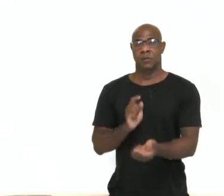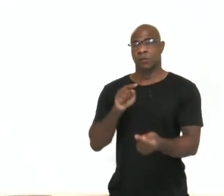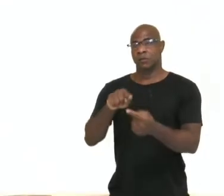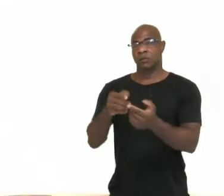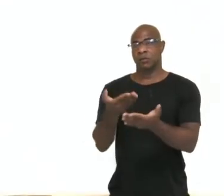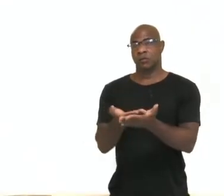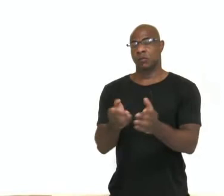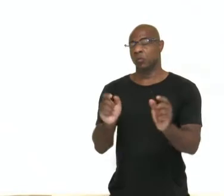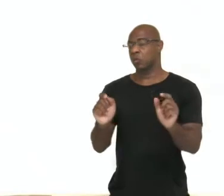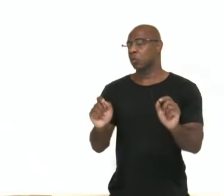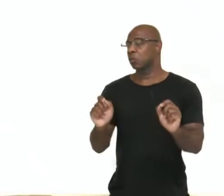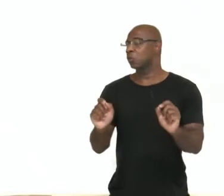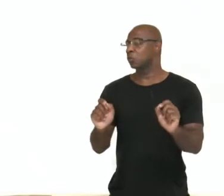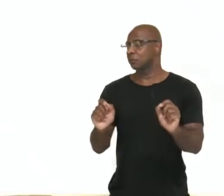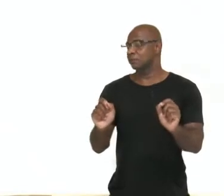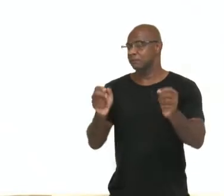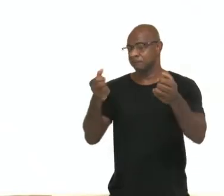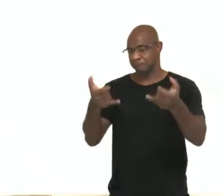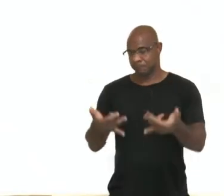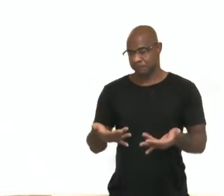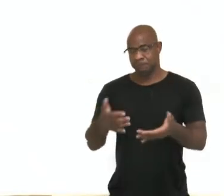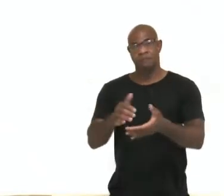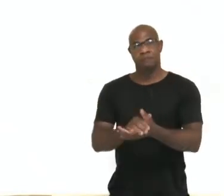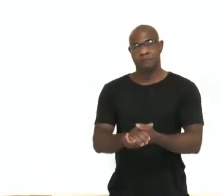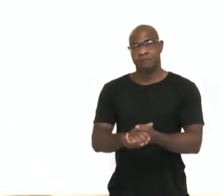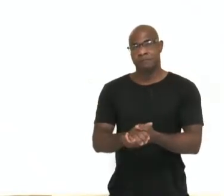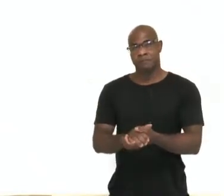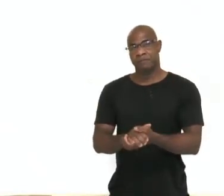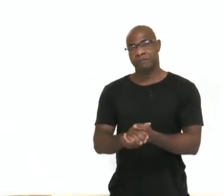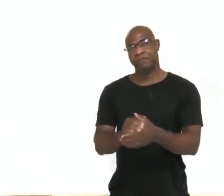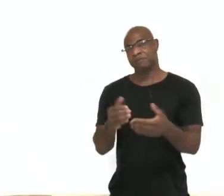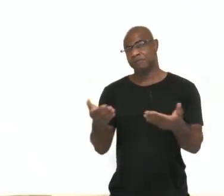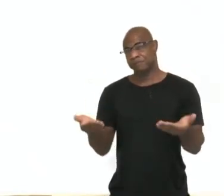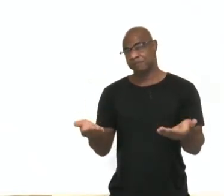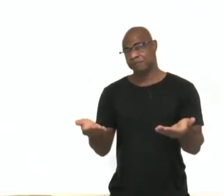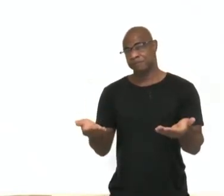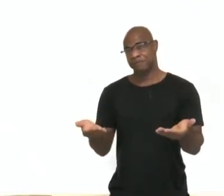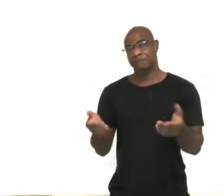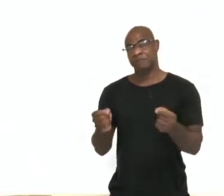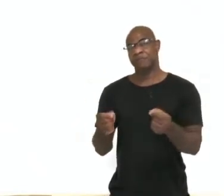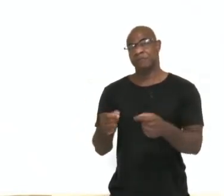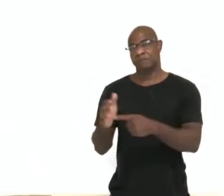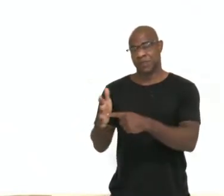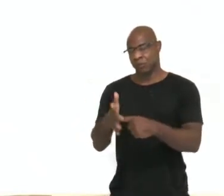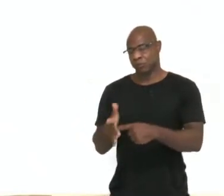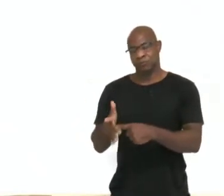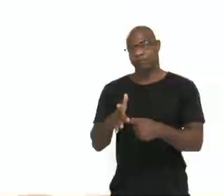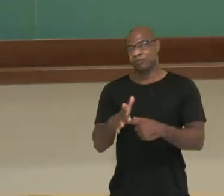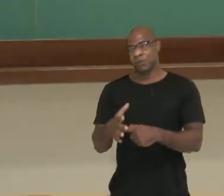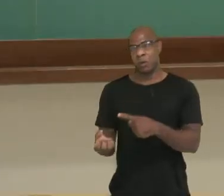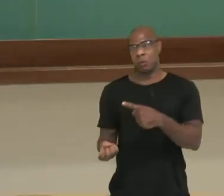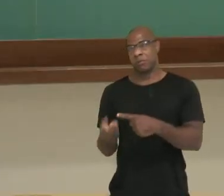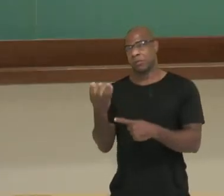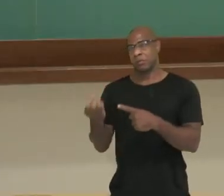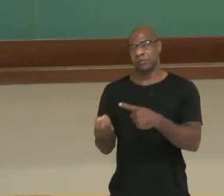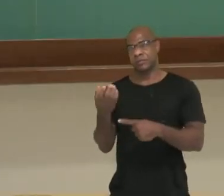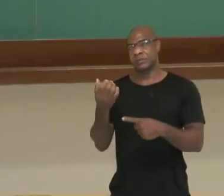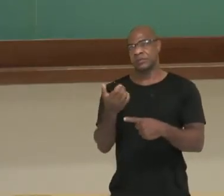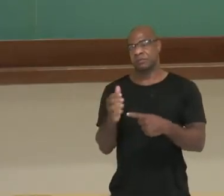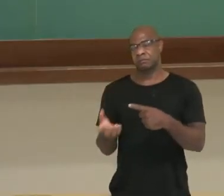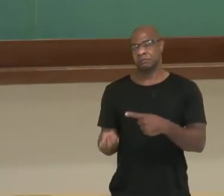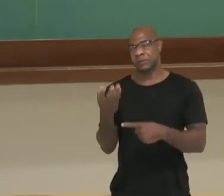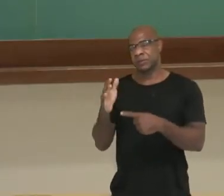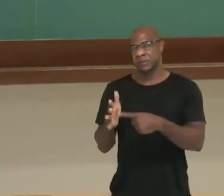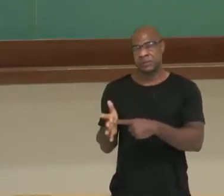Nossa aula é sobre a questão dos geradores, da associação de geradores. A gente vai entender